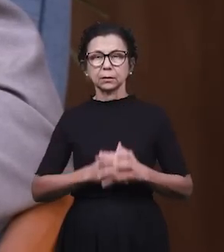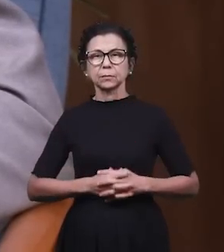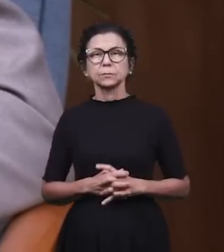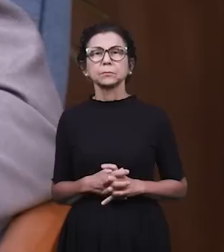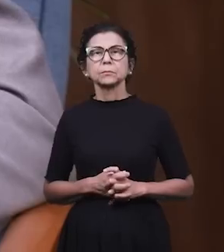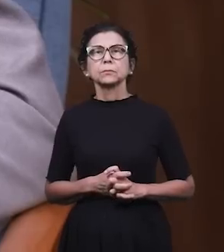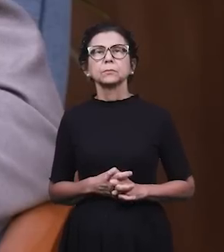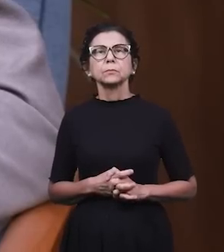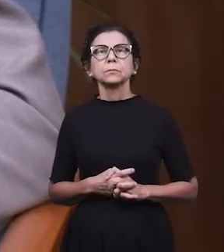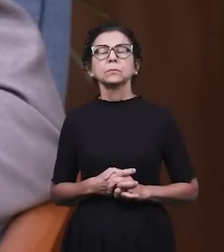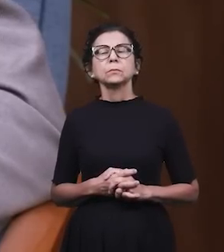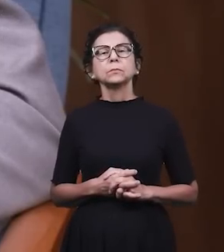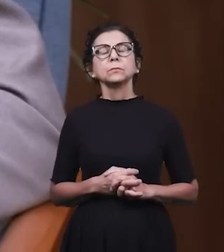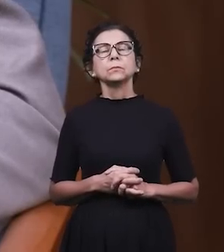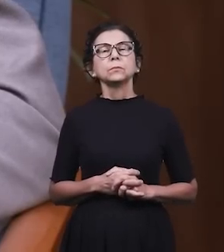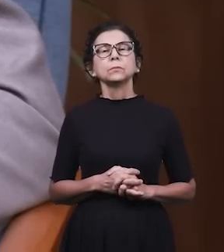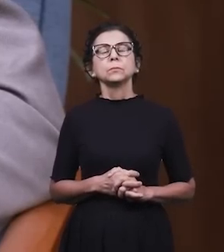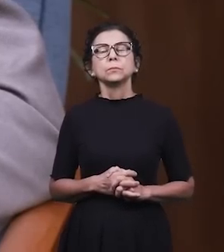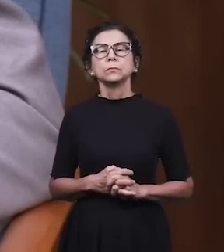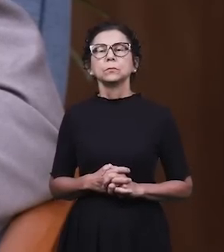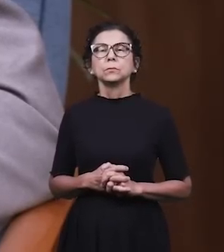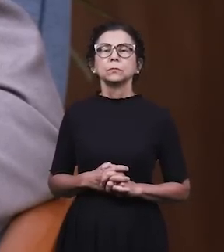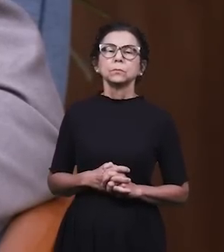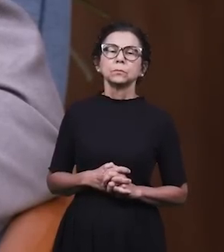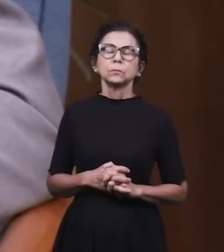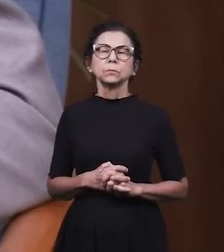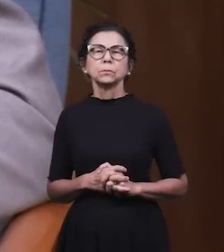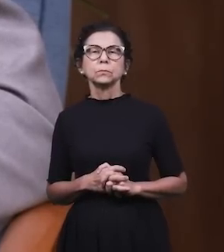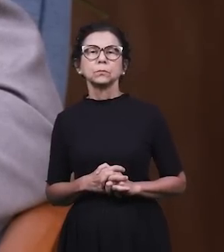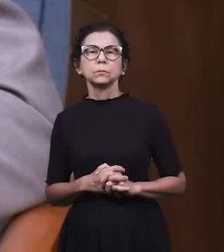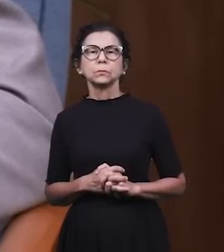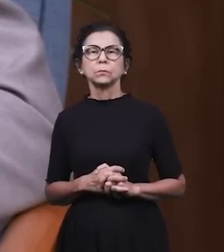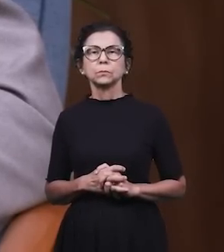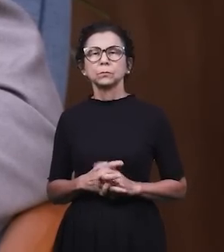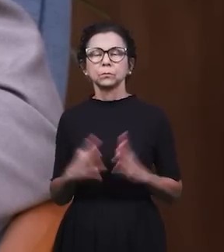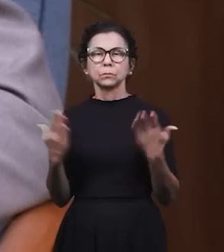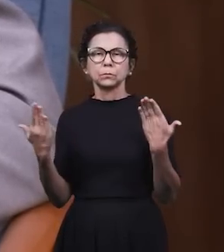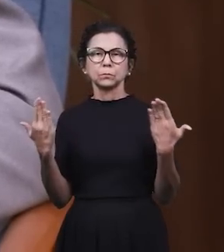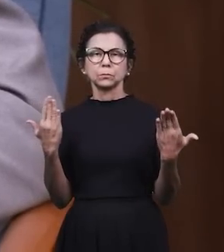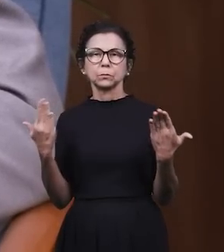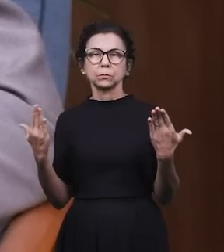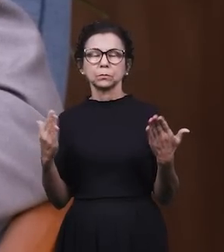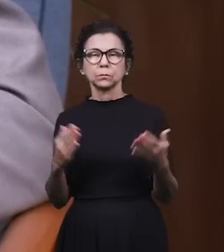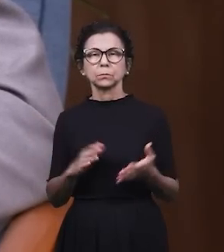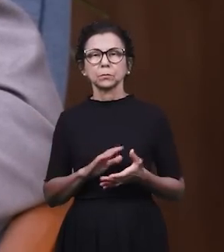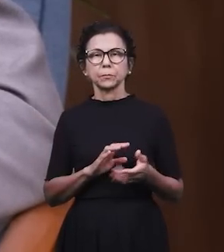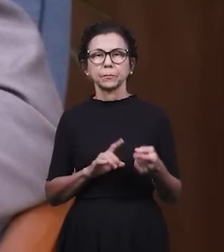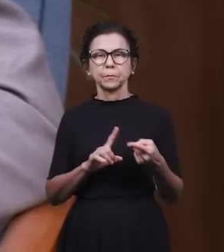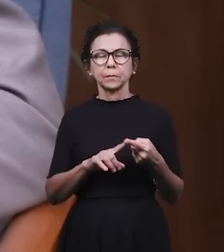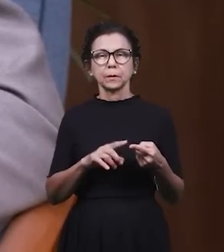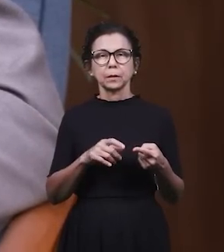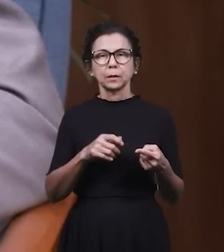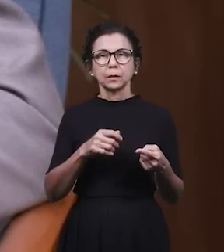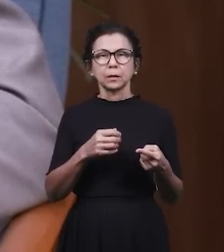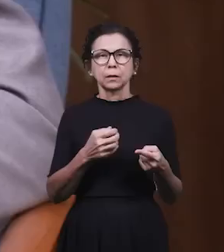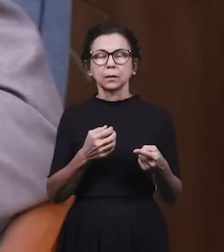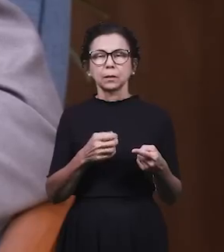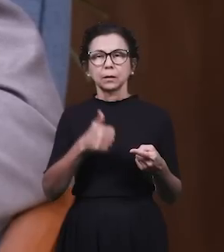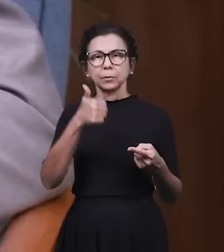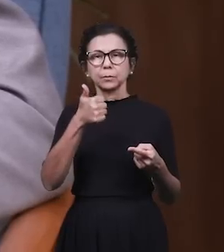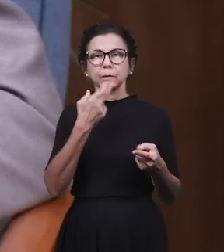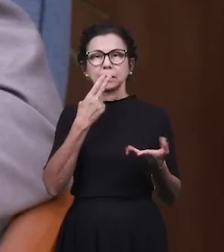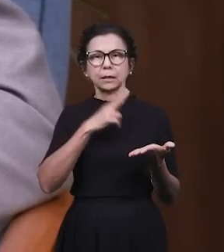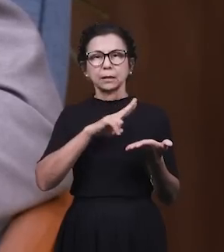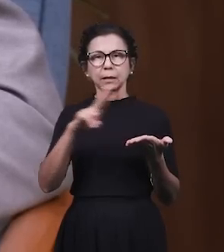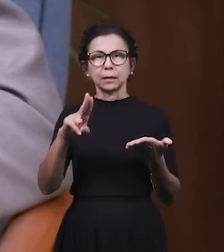sobre isso também, há uma associação entre essa primeira carta à igreja de Éfeso, que